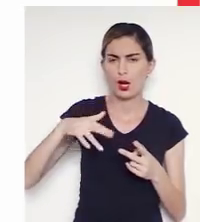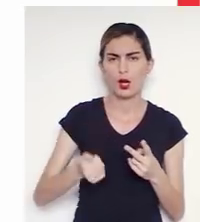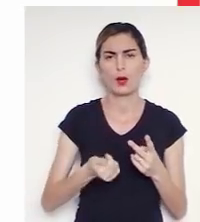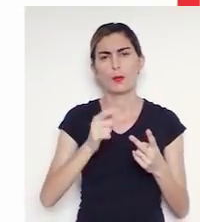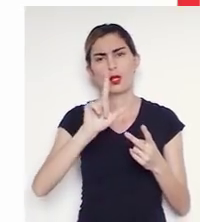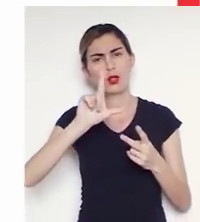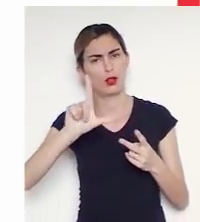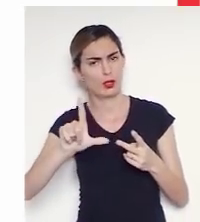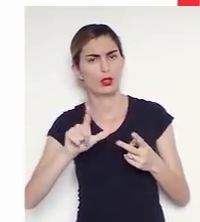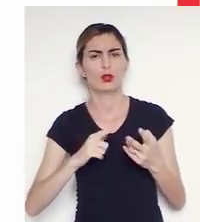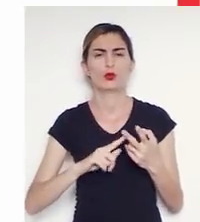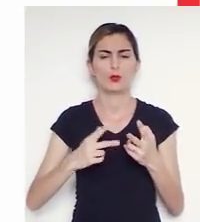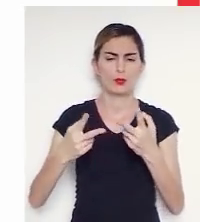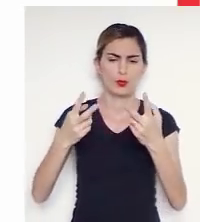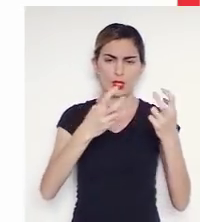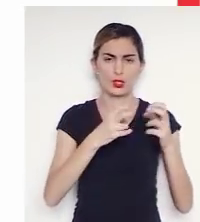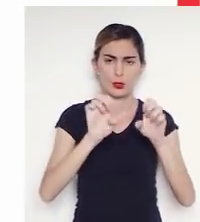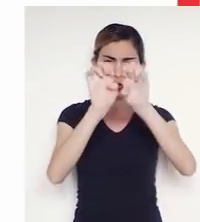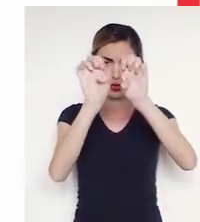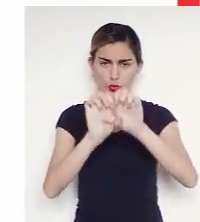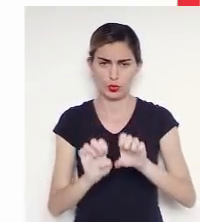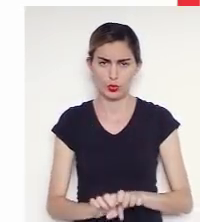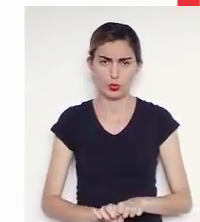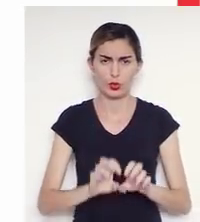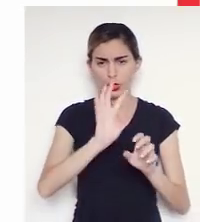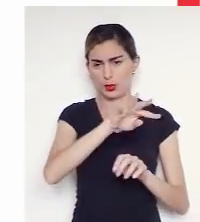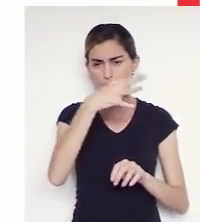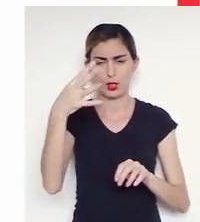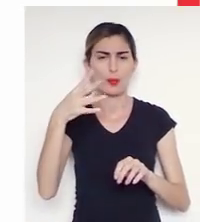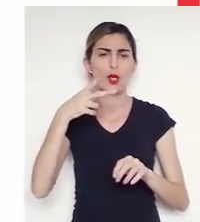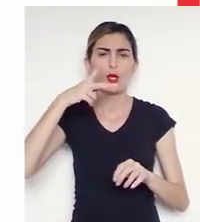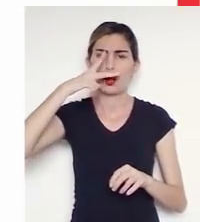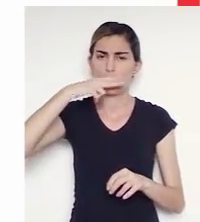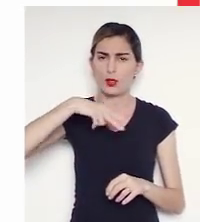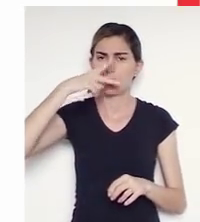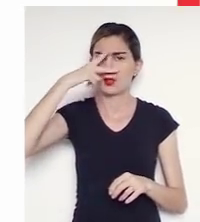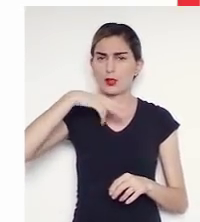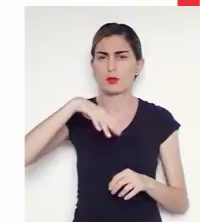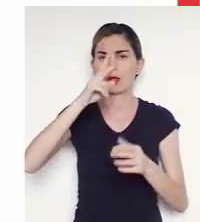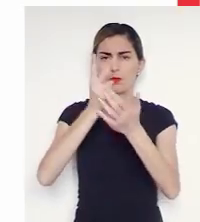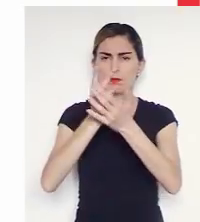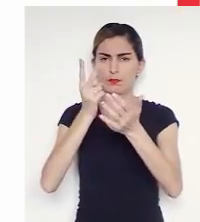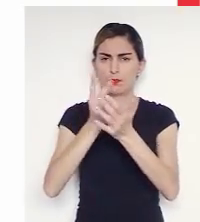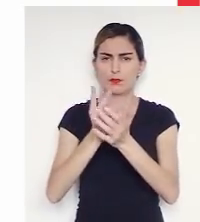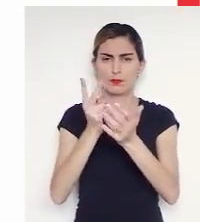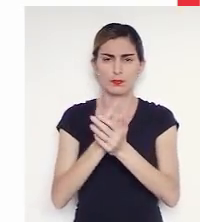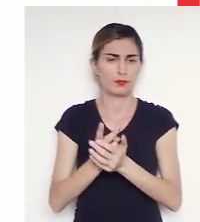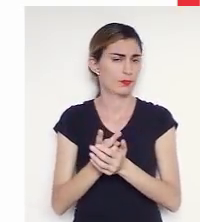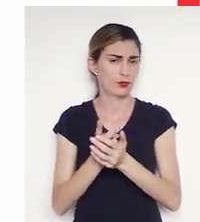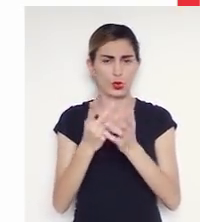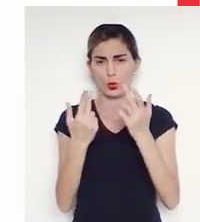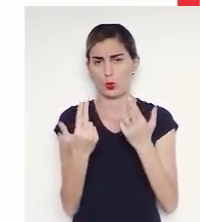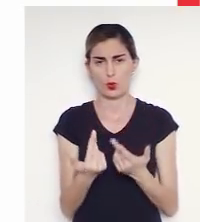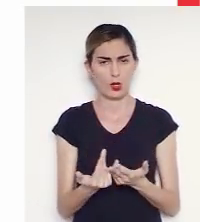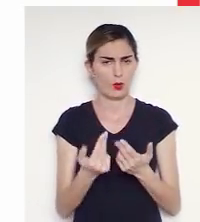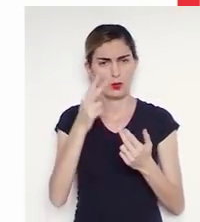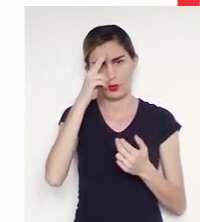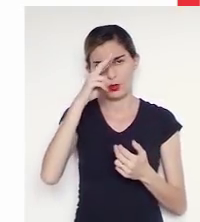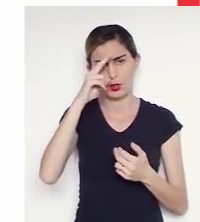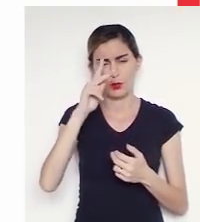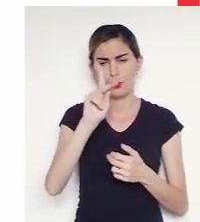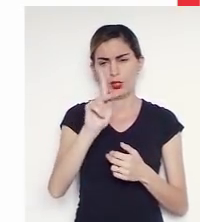grama. Perceba que a estrutura da tabela é sempre a mesma. Lembra